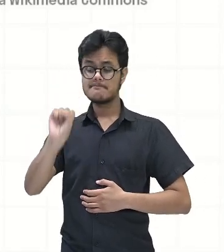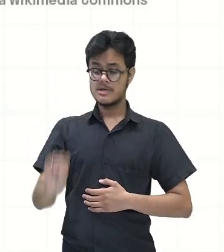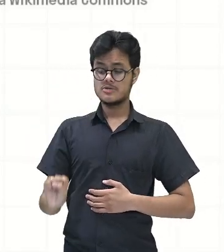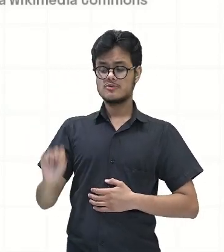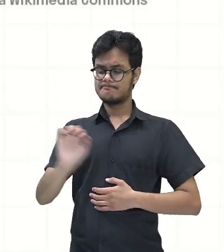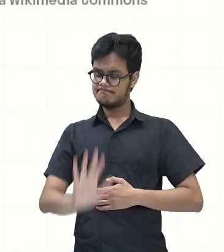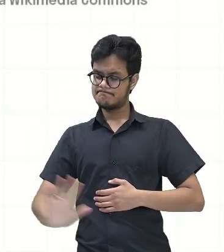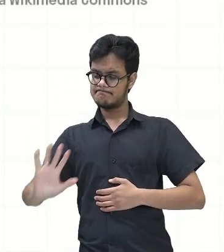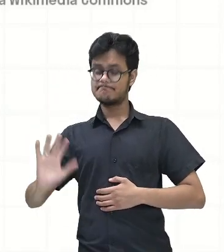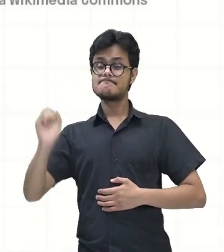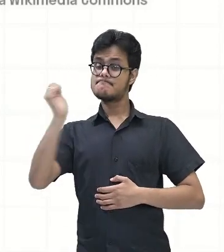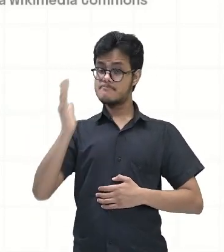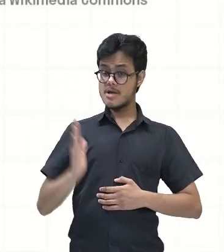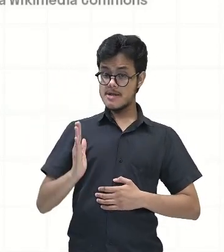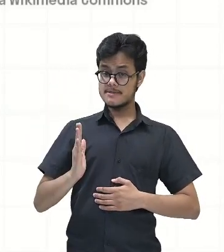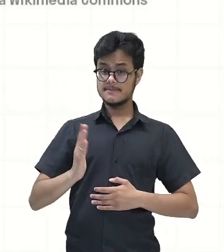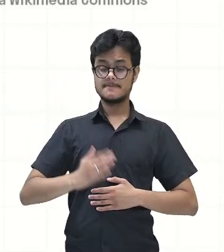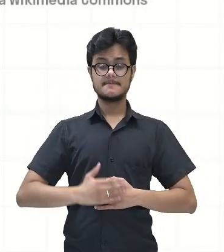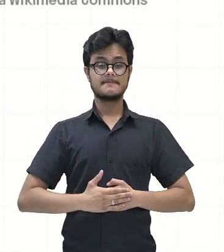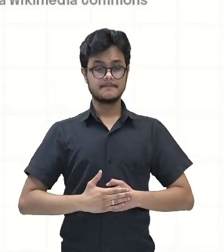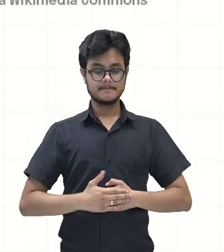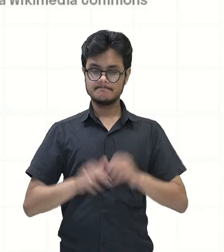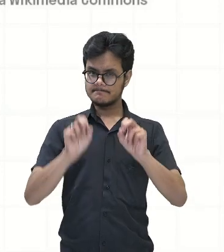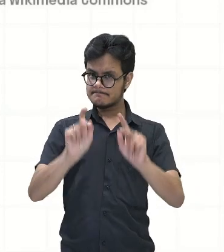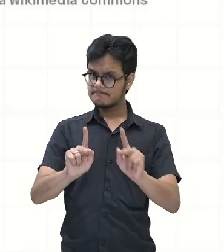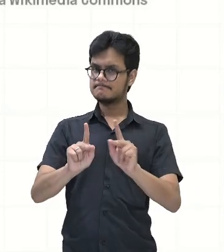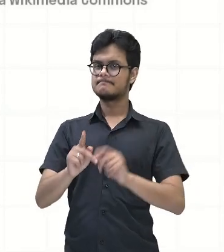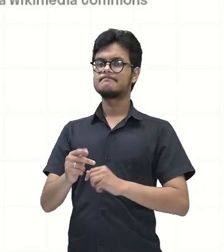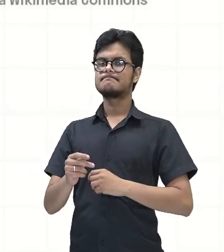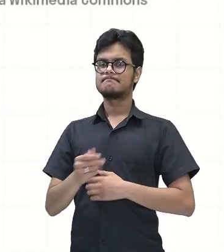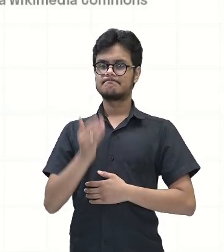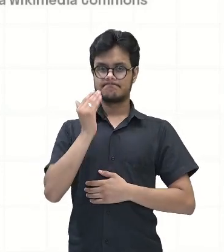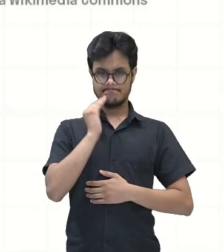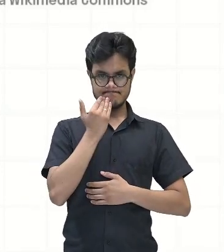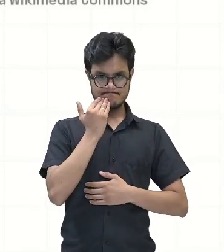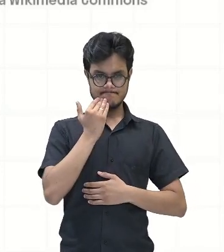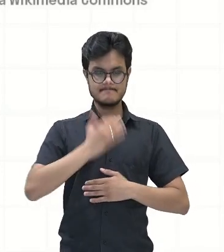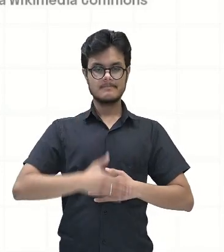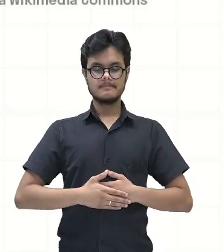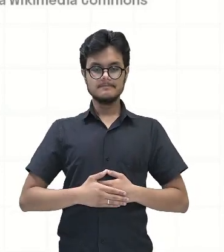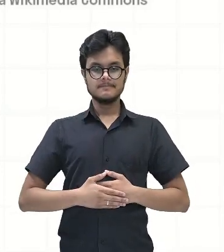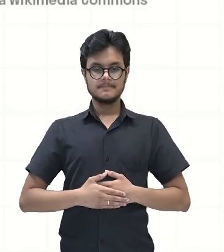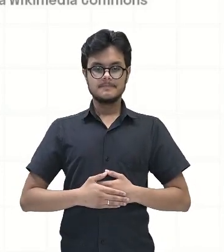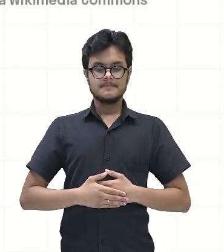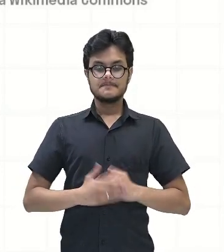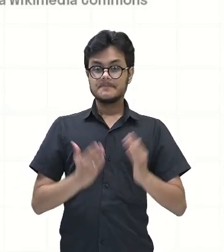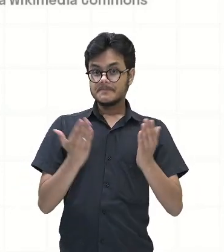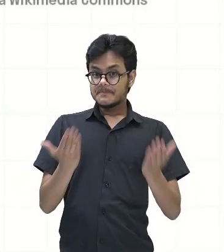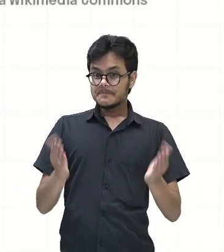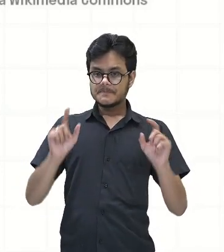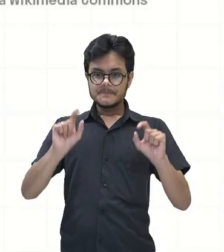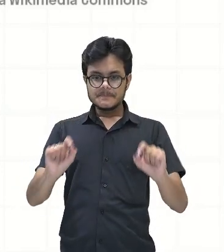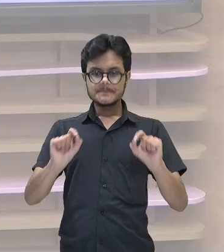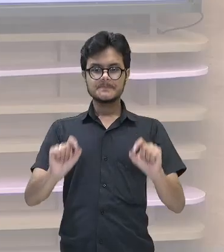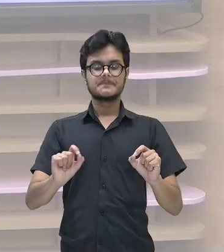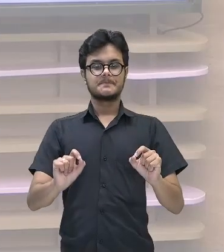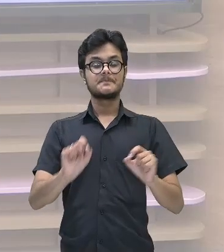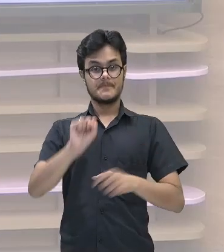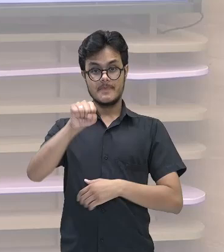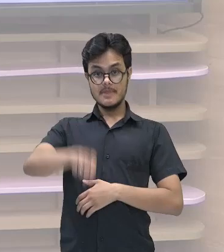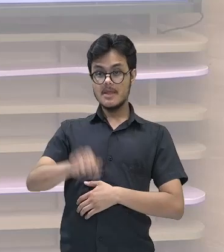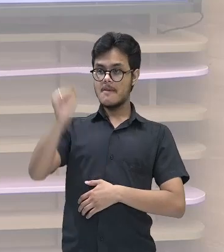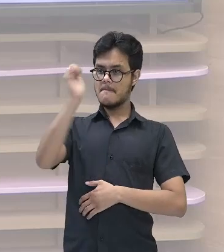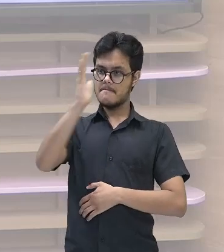localizado aqui nessa parte do hemisfério norte. Então, grande parte do